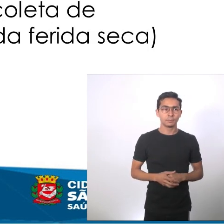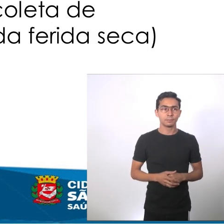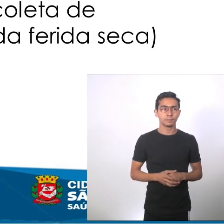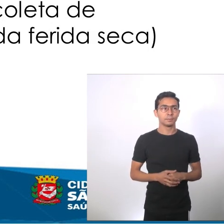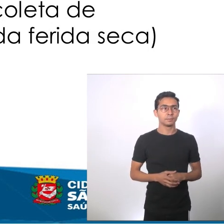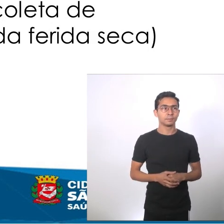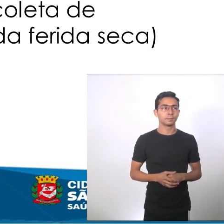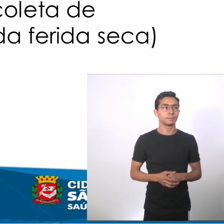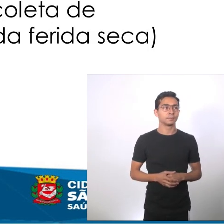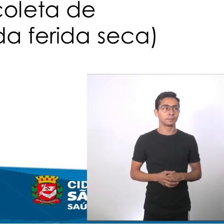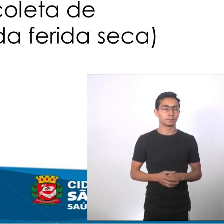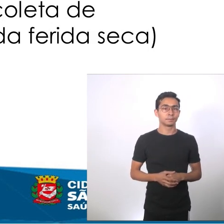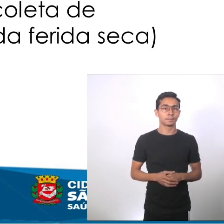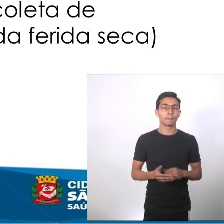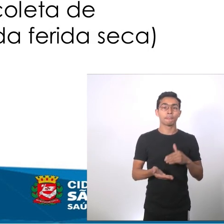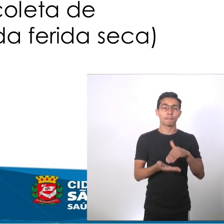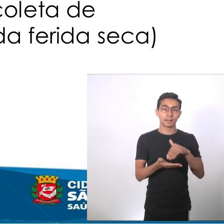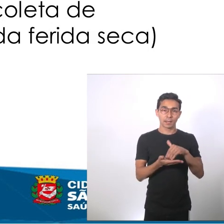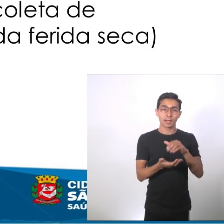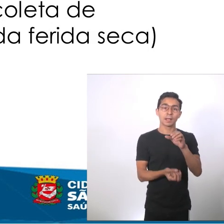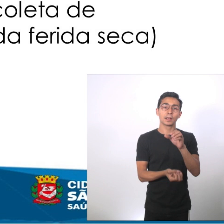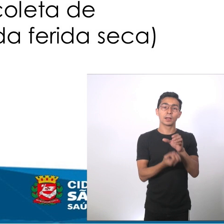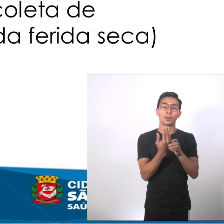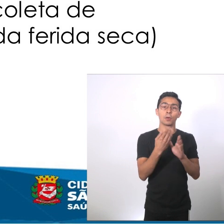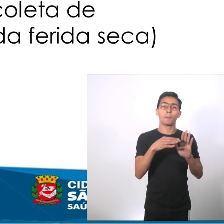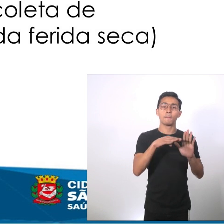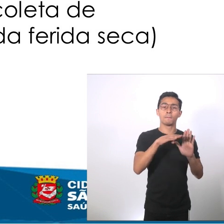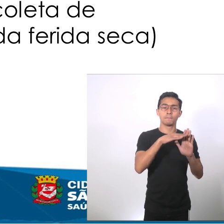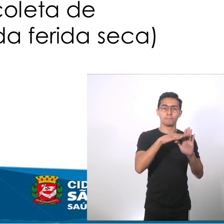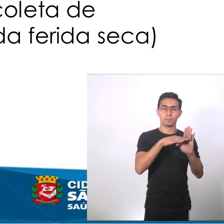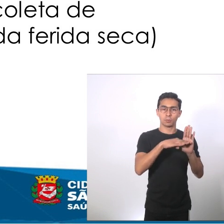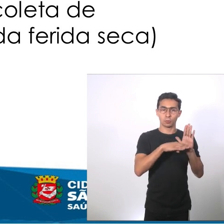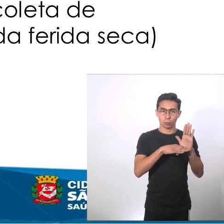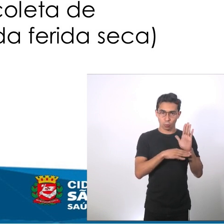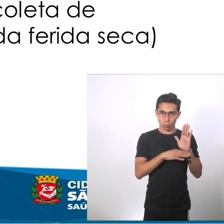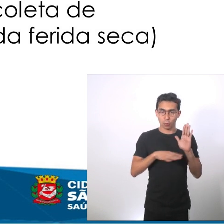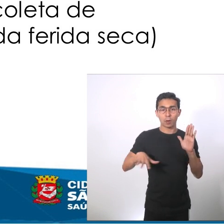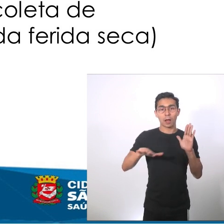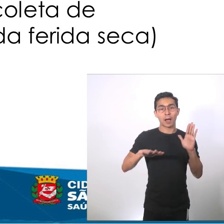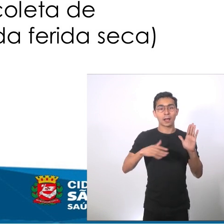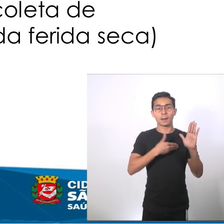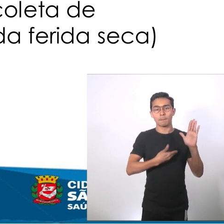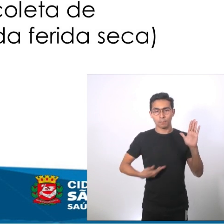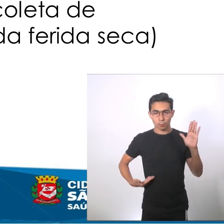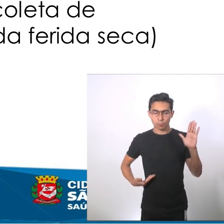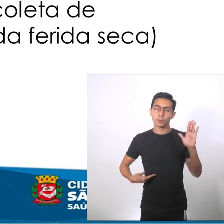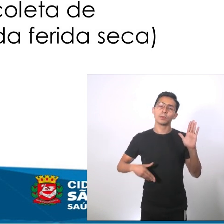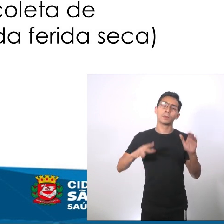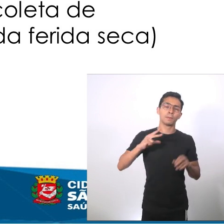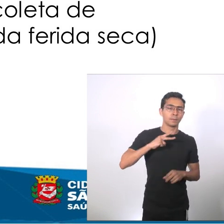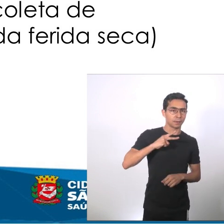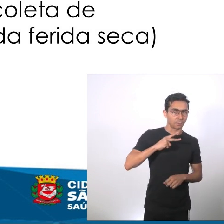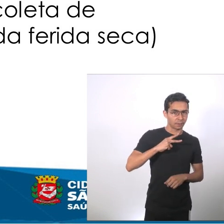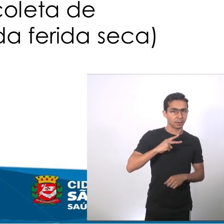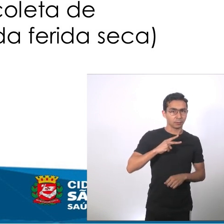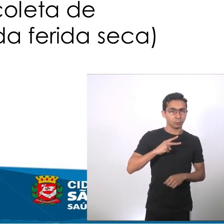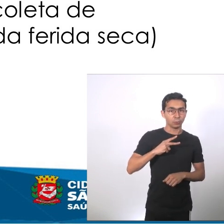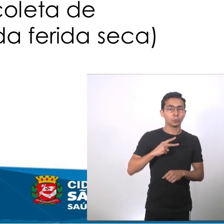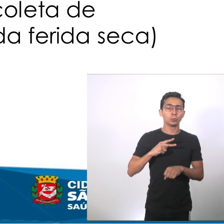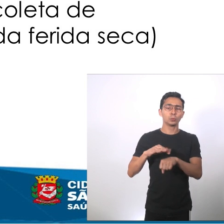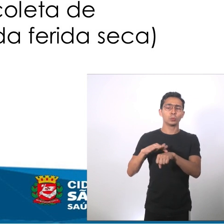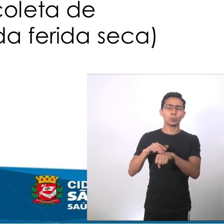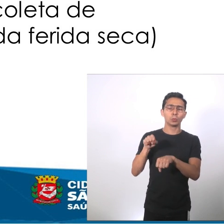Secretaria também instituiu protocolos para toda a rede pública e privada para o atendimento dos casos suspeitos,